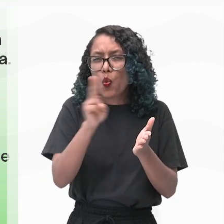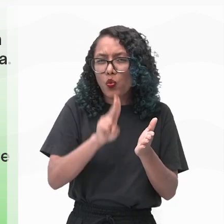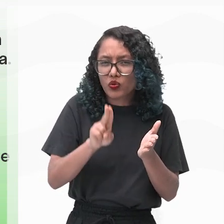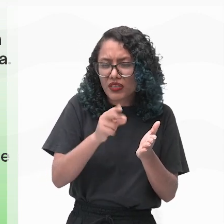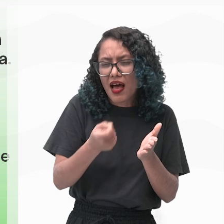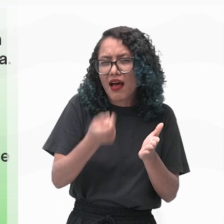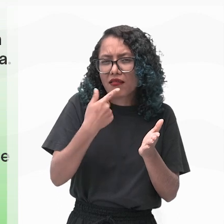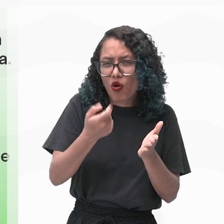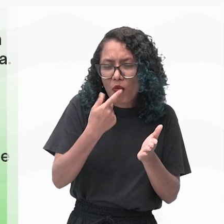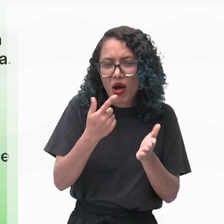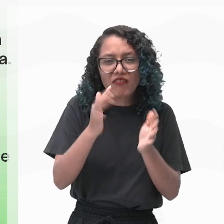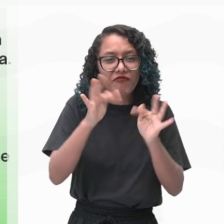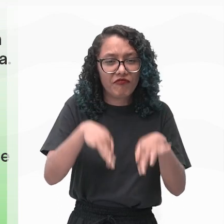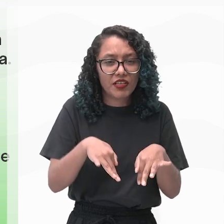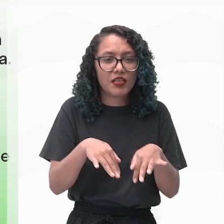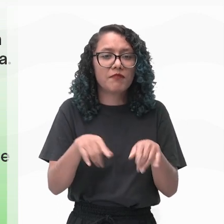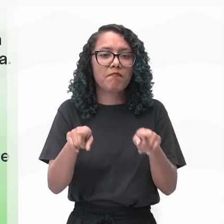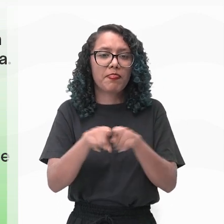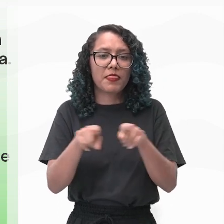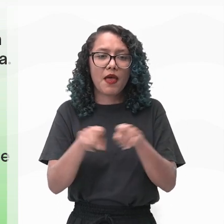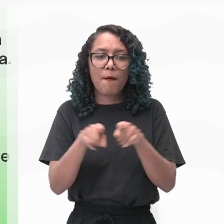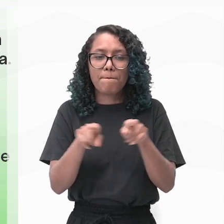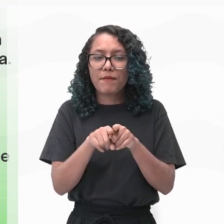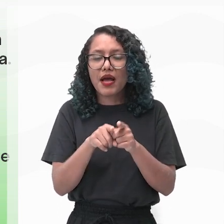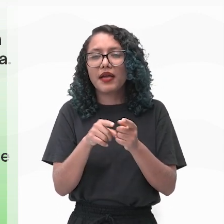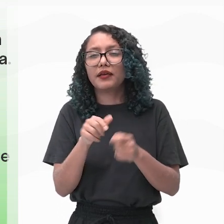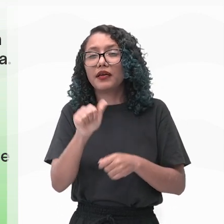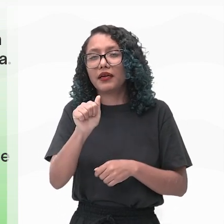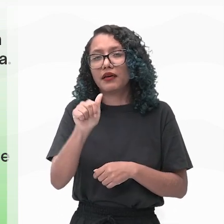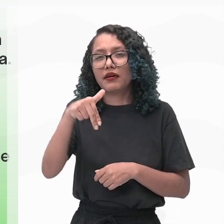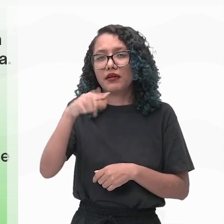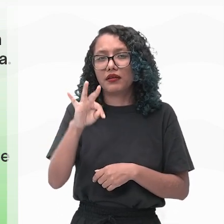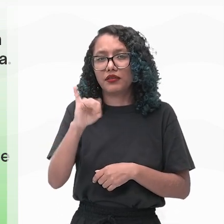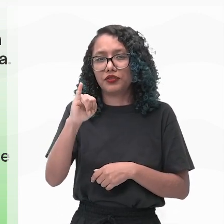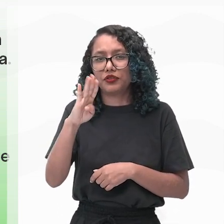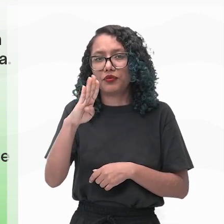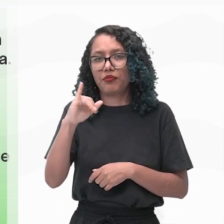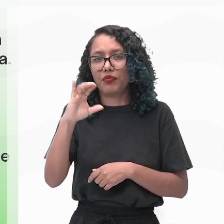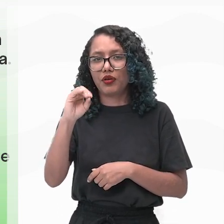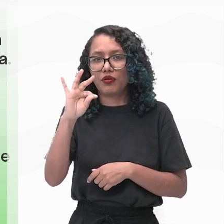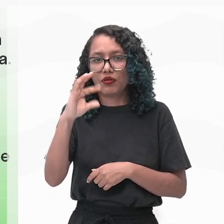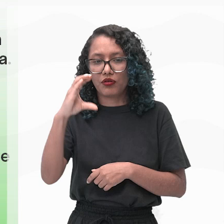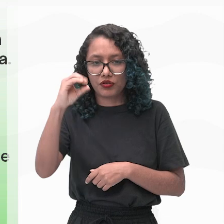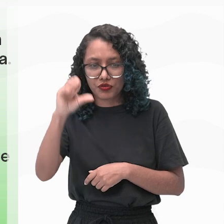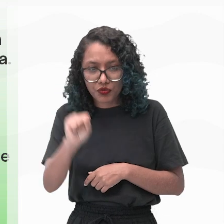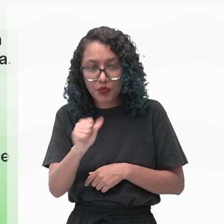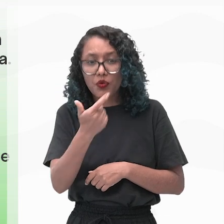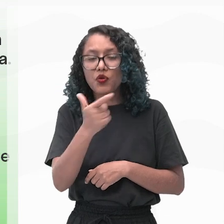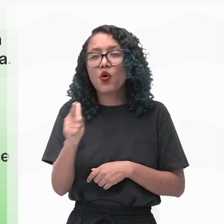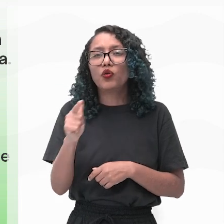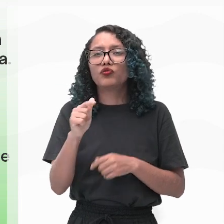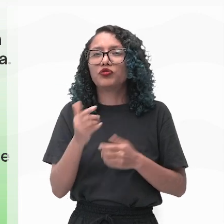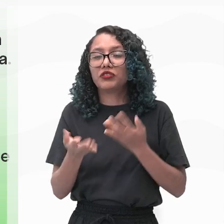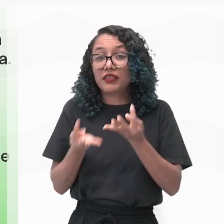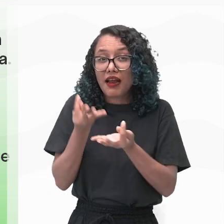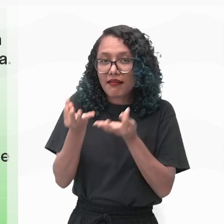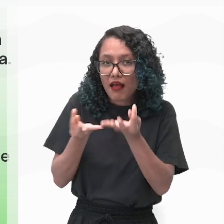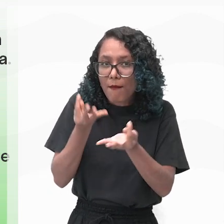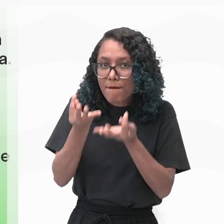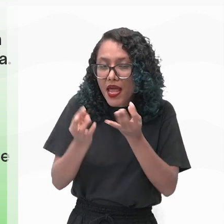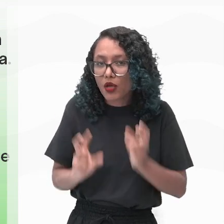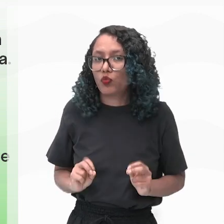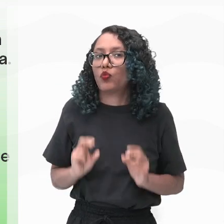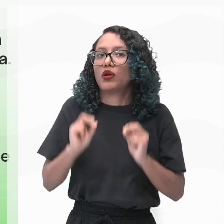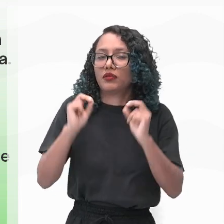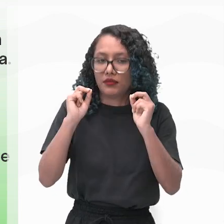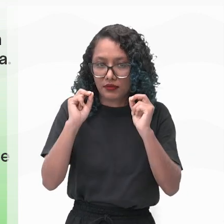e quimioterápicos. Então, o grupo B ele está relacionado justamente a esses resíduos,